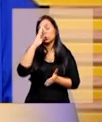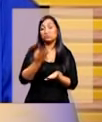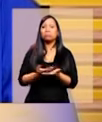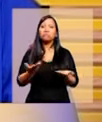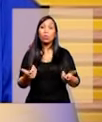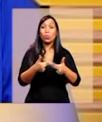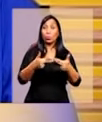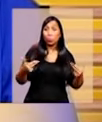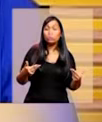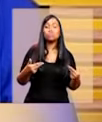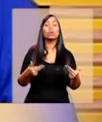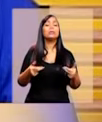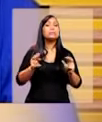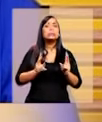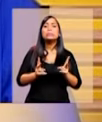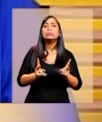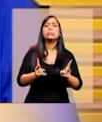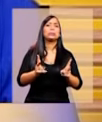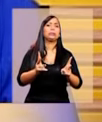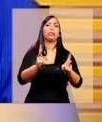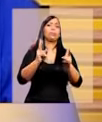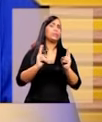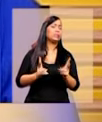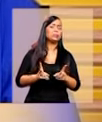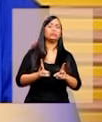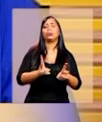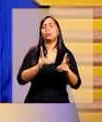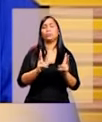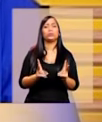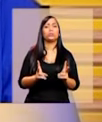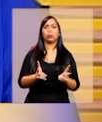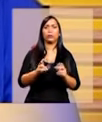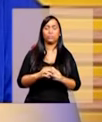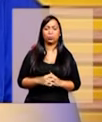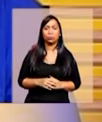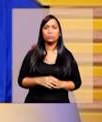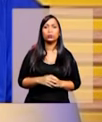fixação. E os elementos de fixação sempre